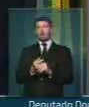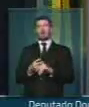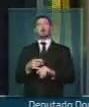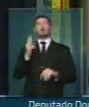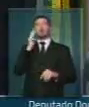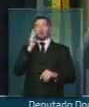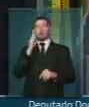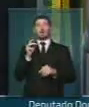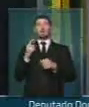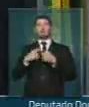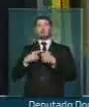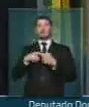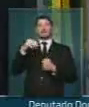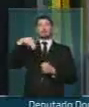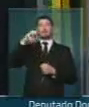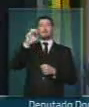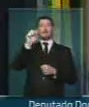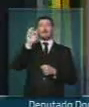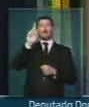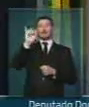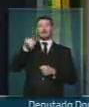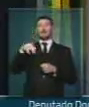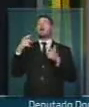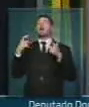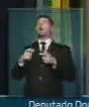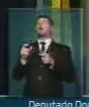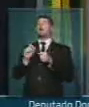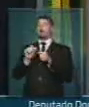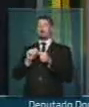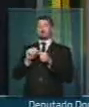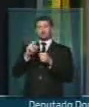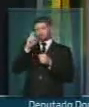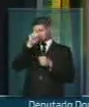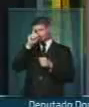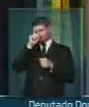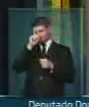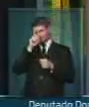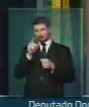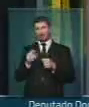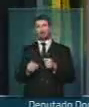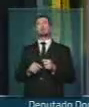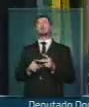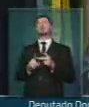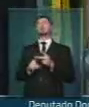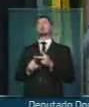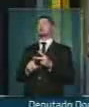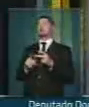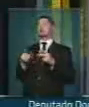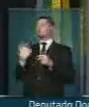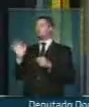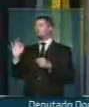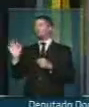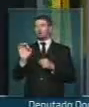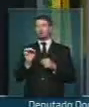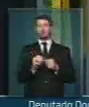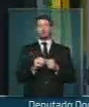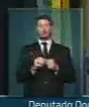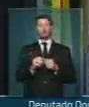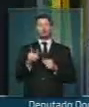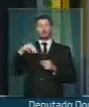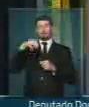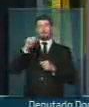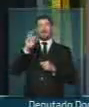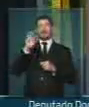3, previsto 11 hospitais. Chegamos em Matões, do Norte, o prédio está pronto,